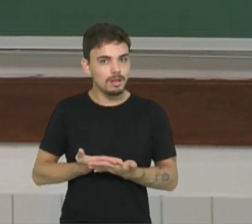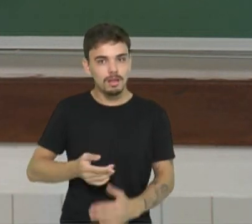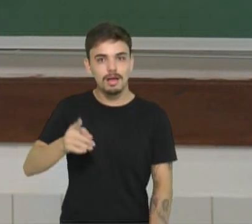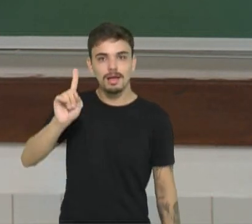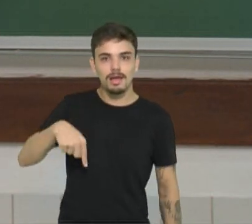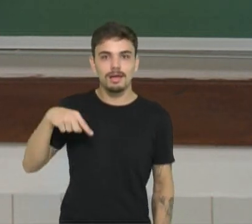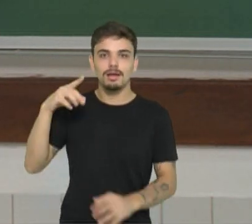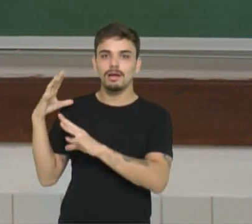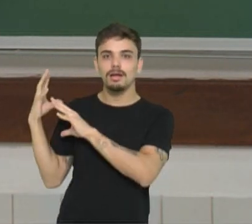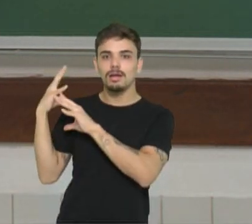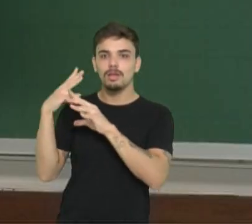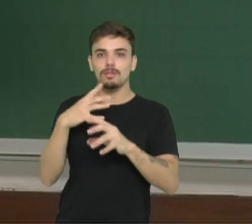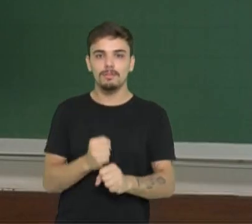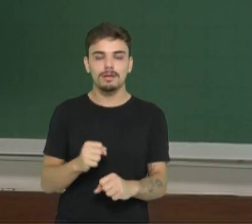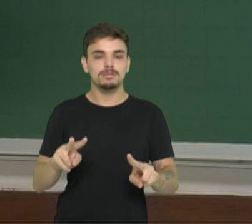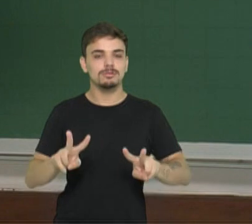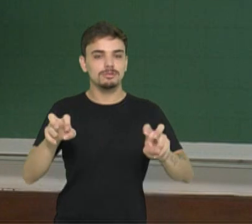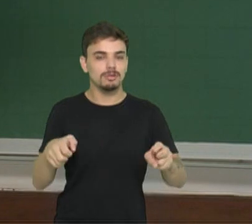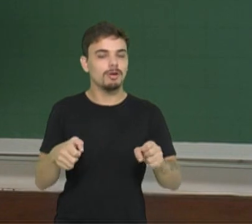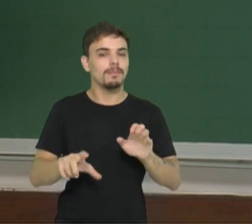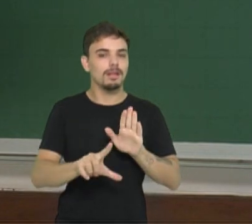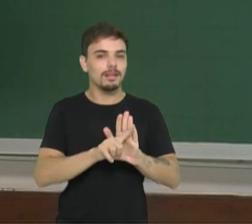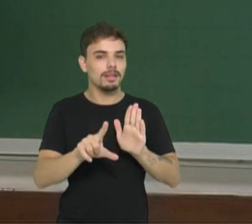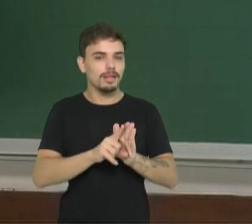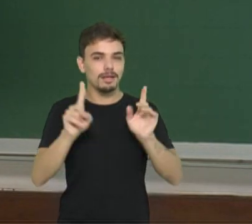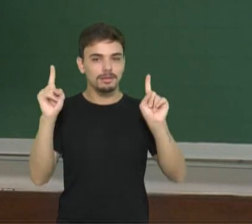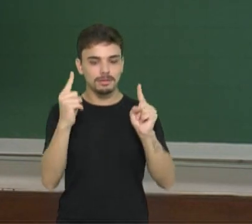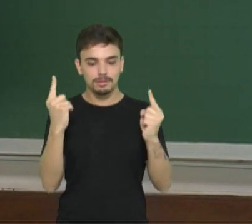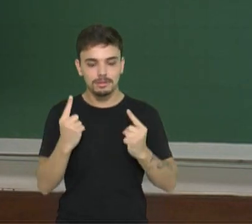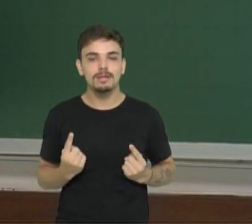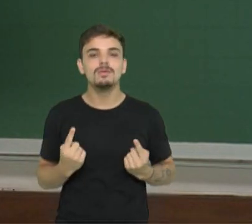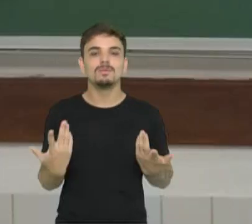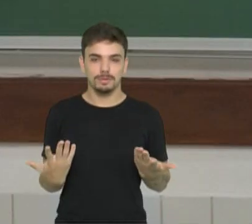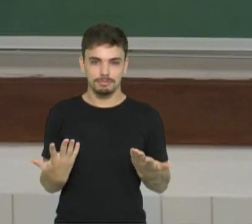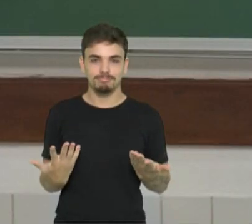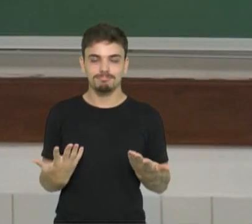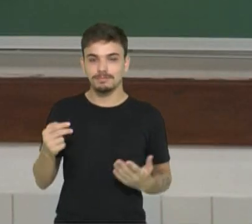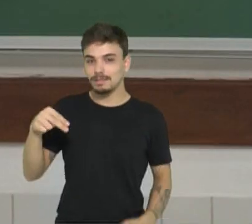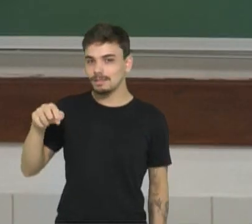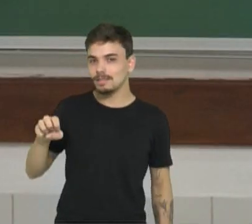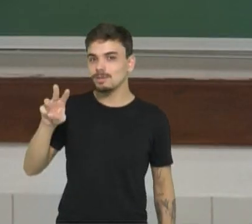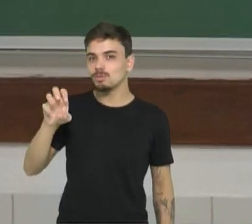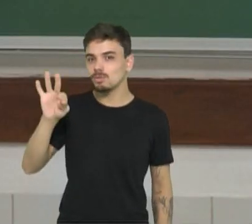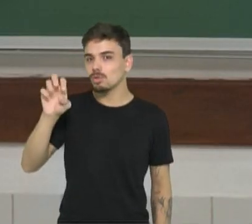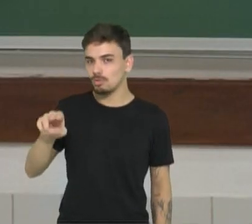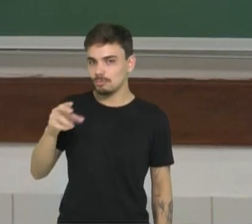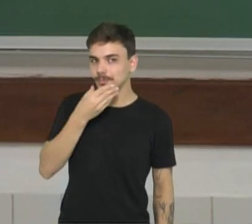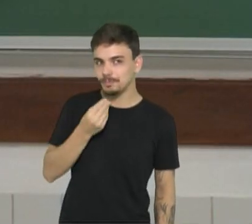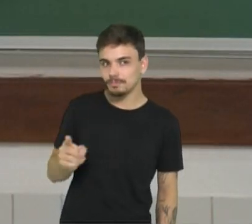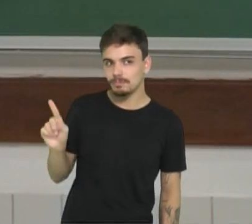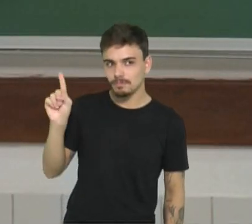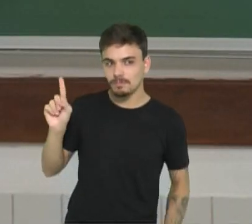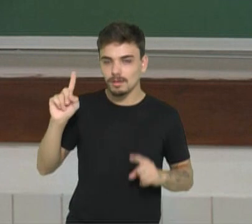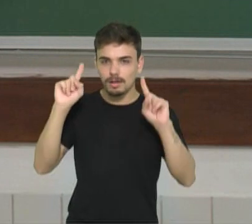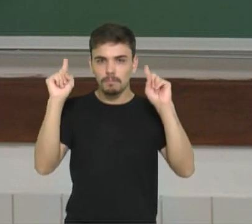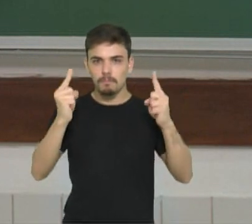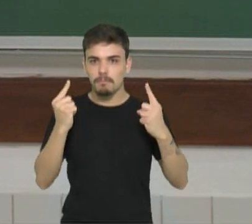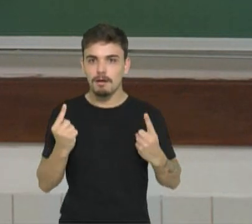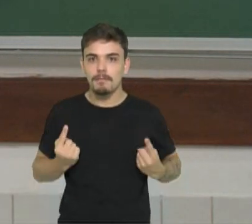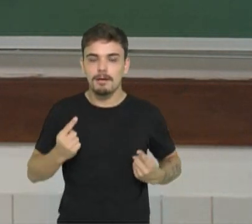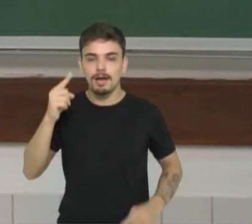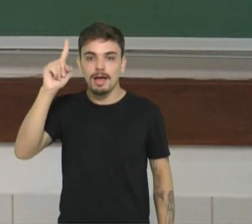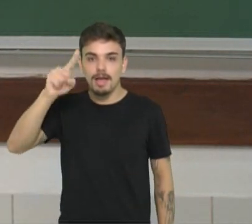nossa retomada sobre as leis de Newton, tá? Então, lembrando aqui, né, que o Isaac Newton, ele